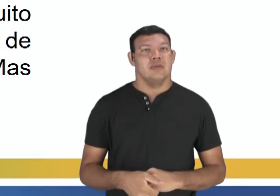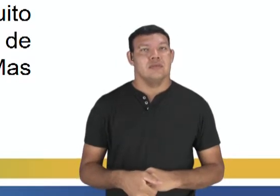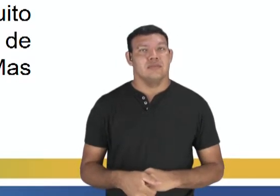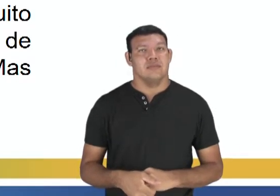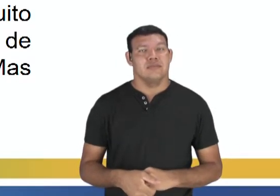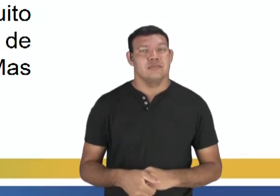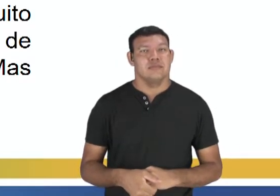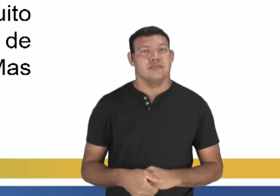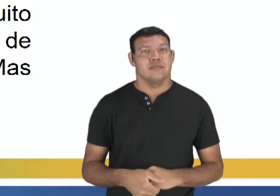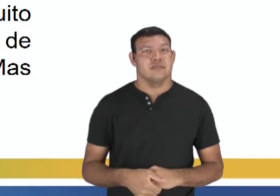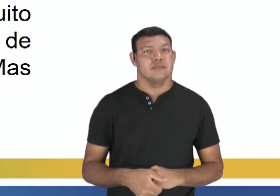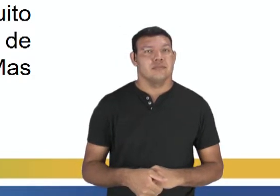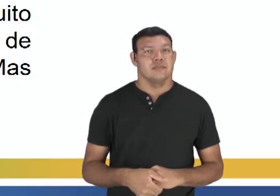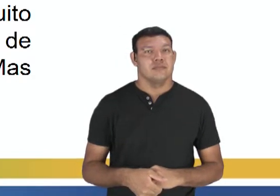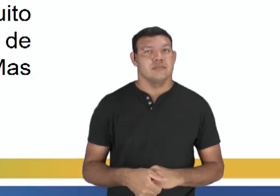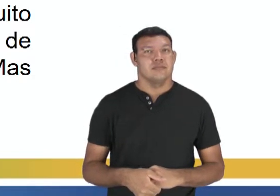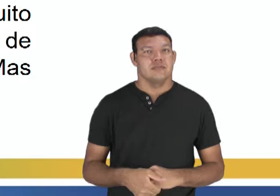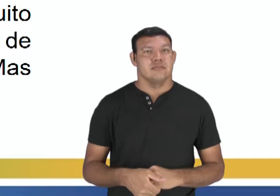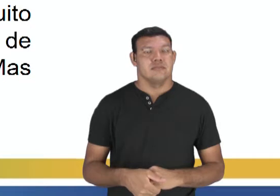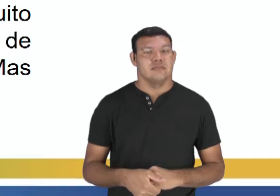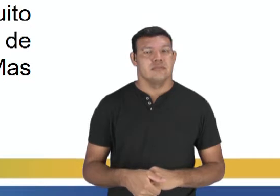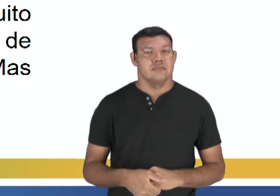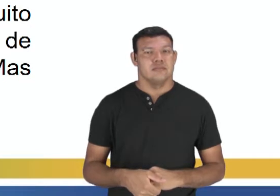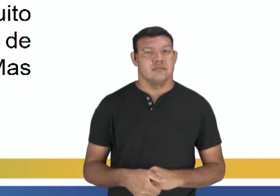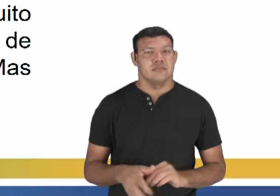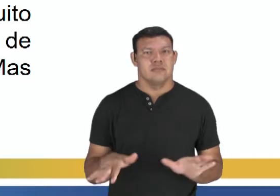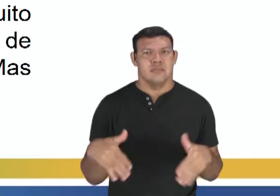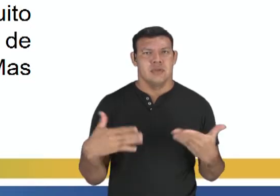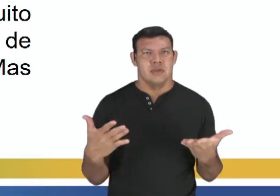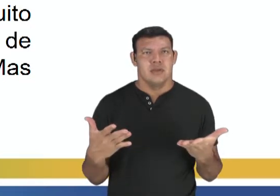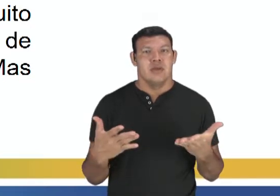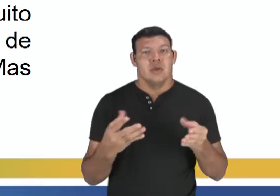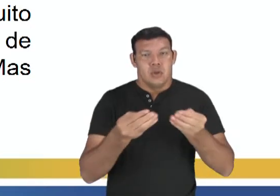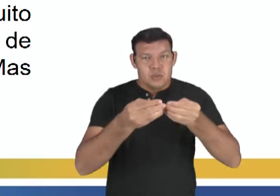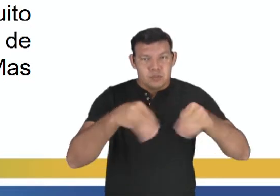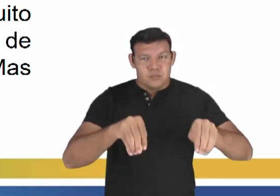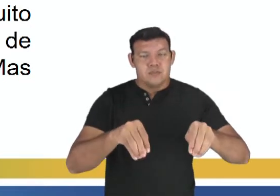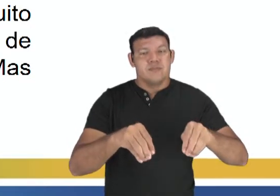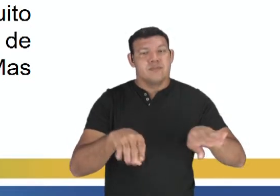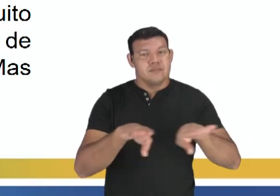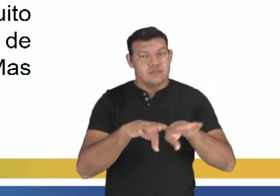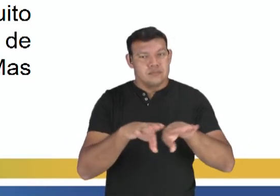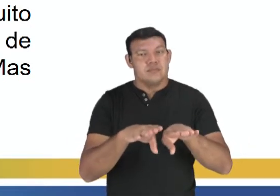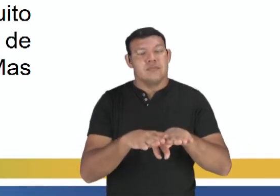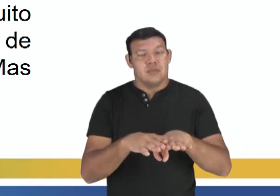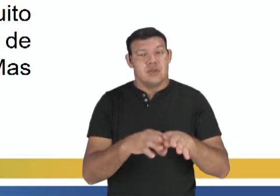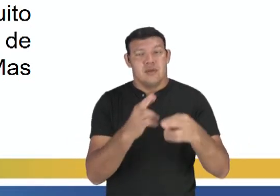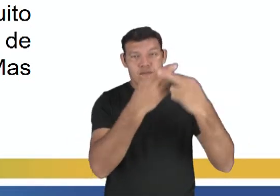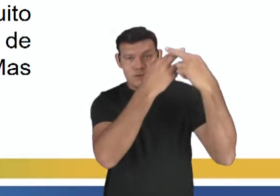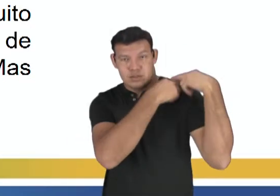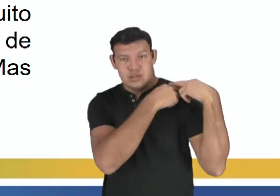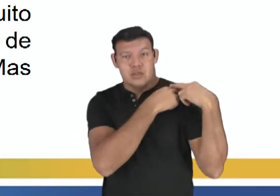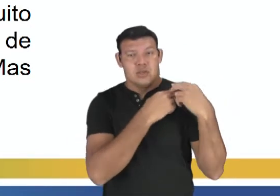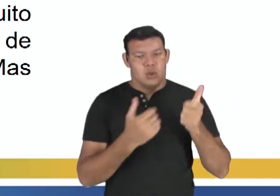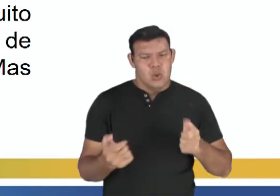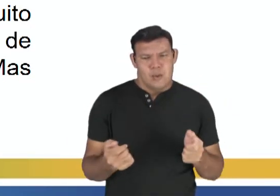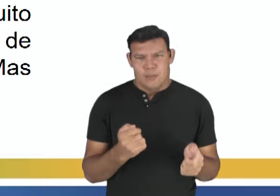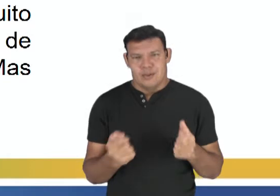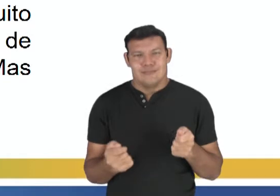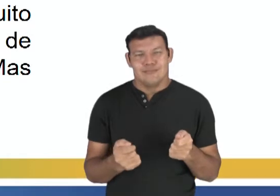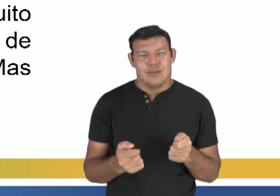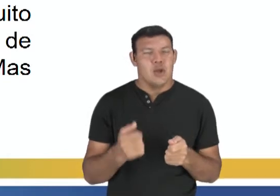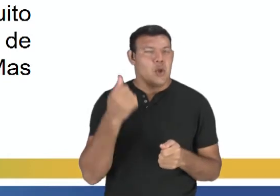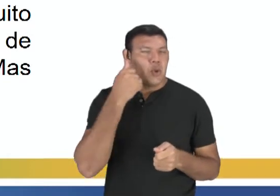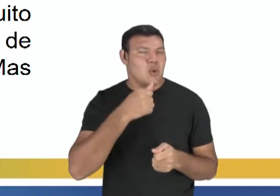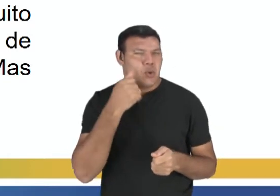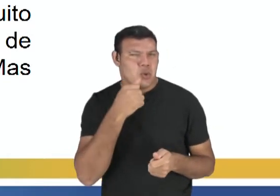do gênero no ambiente dos jogos digitais, até prejudicar o desempenho das jogadoras. Quem nunca ouviu falar